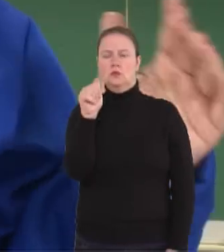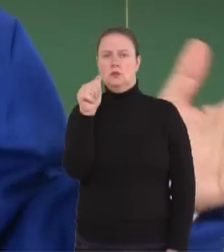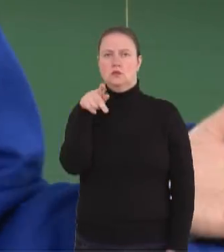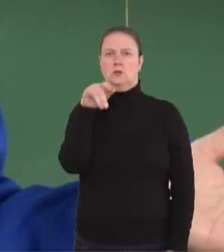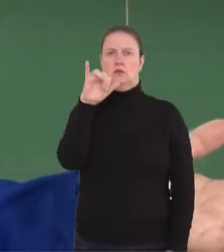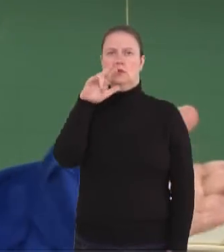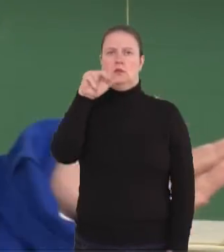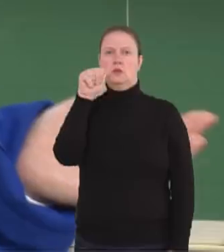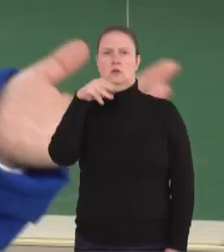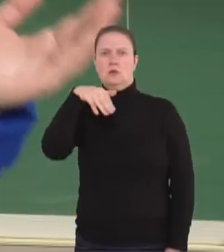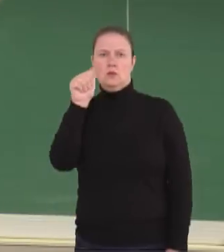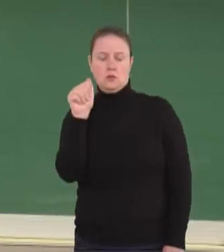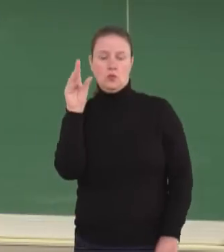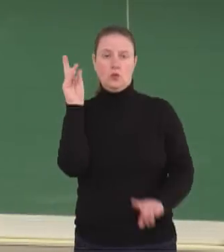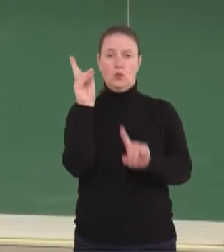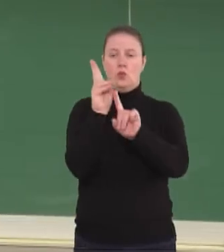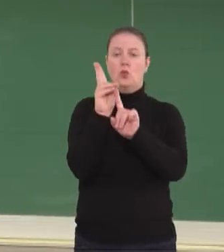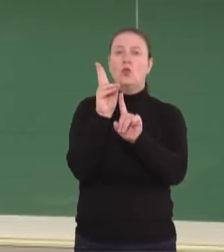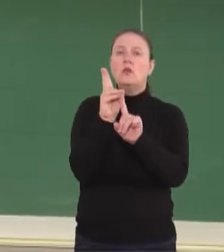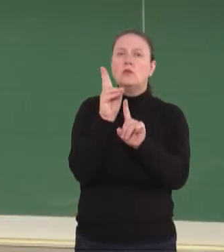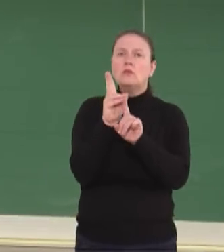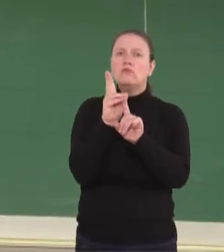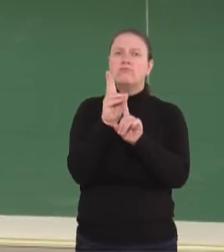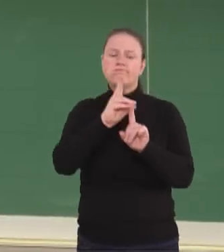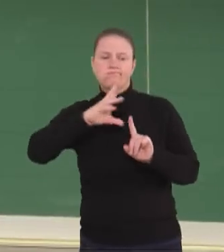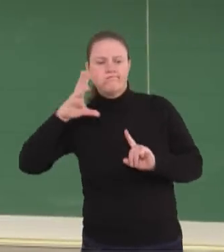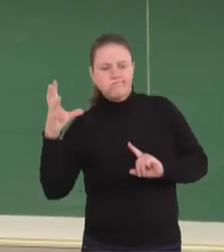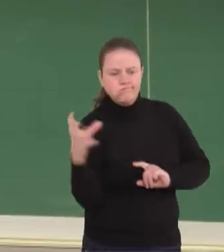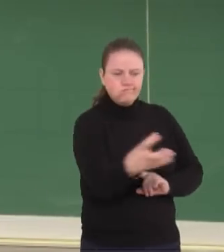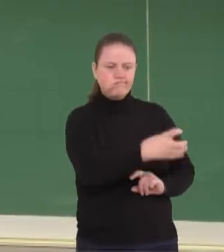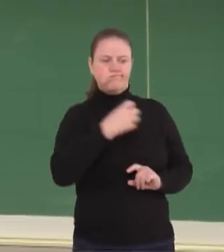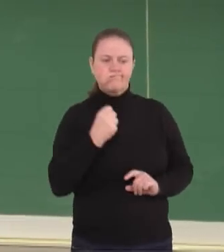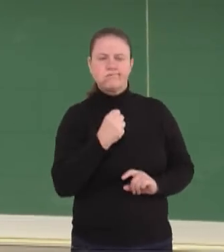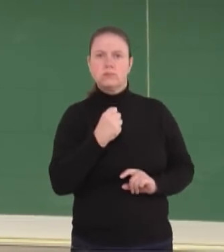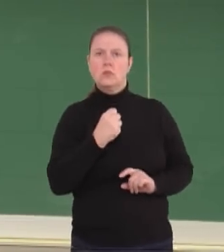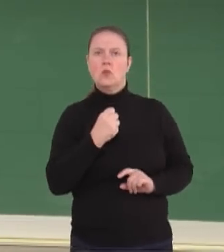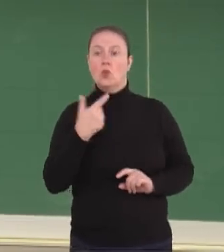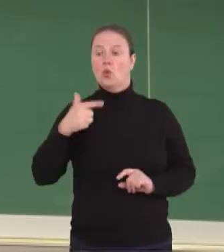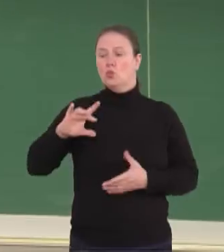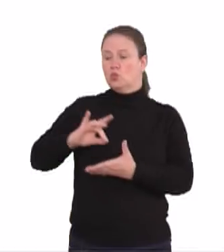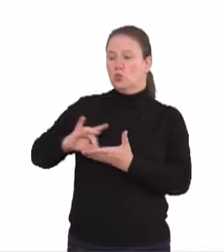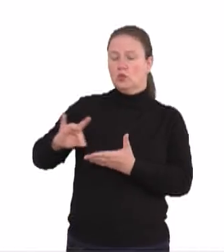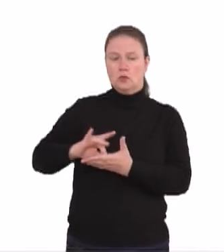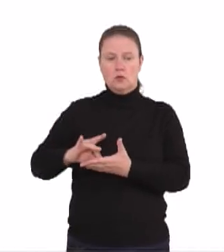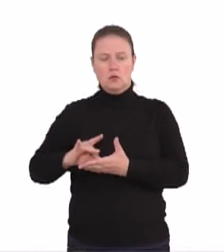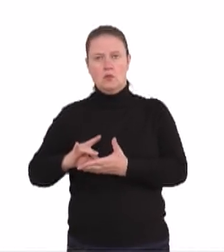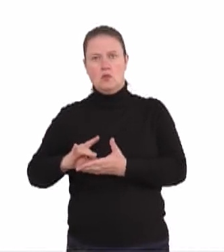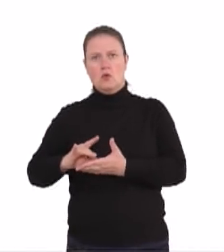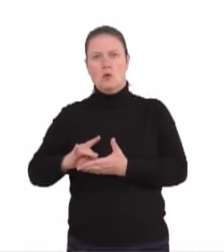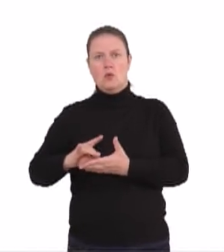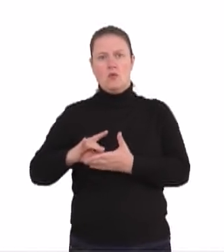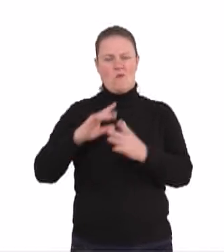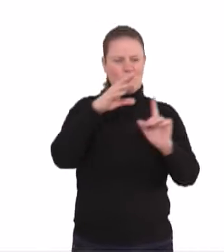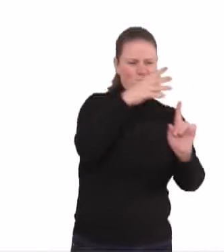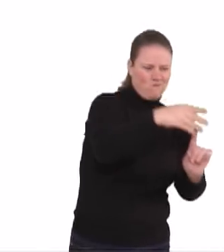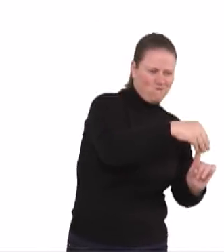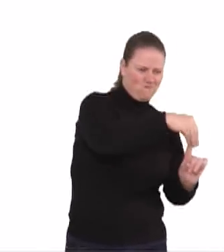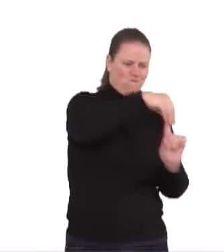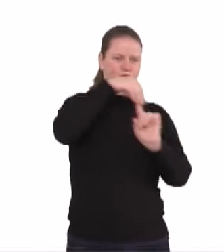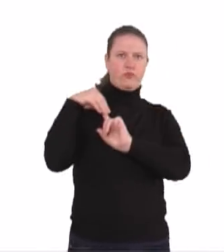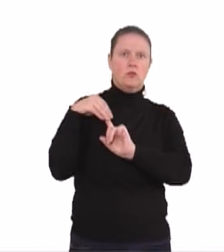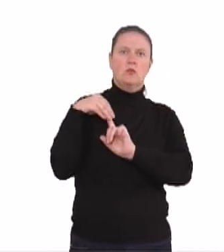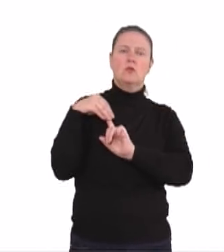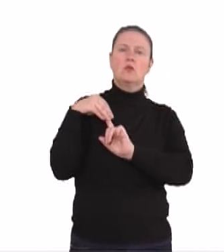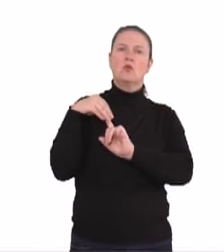foi capturado pela tribo inimiga, né? Ele foi capturado pela tribo inimiga e aí ele está